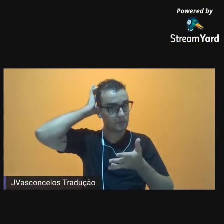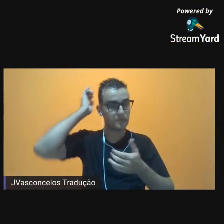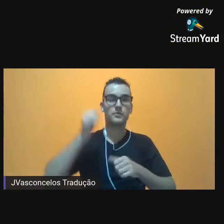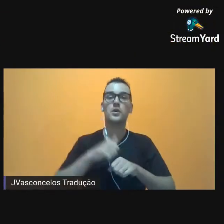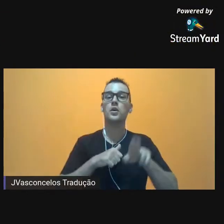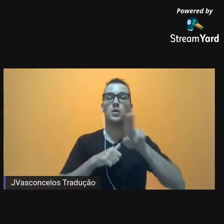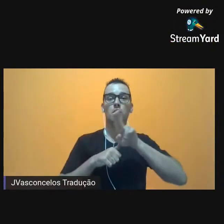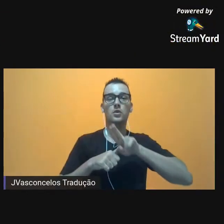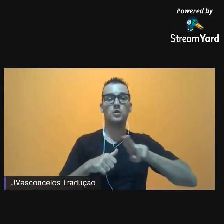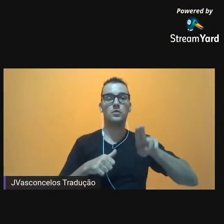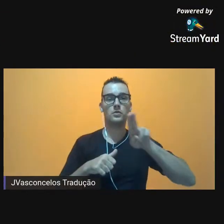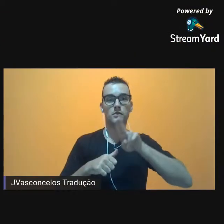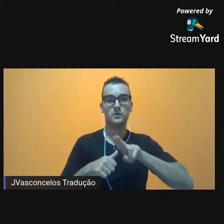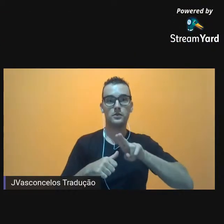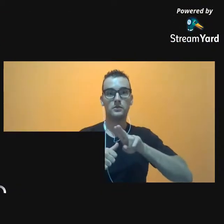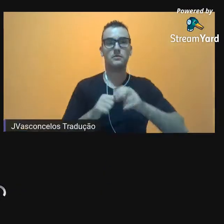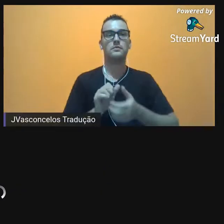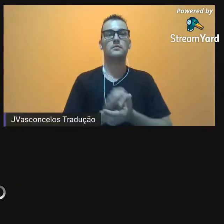utilizando